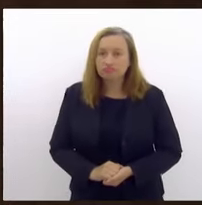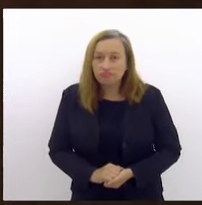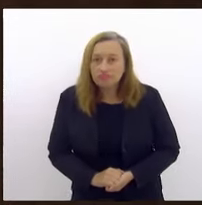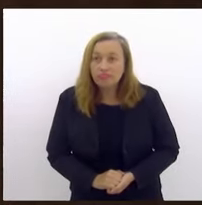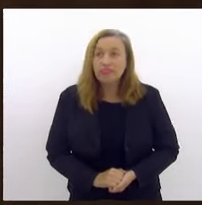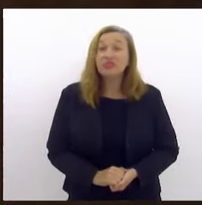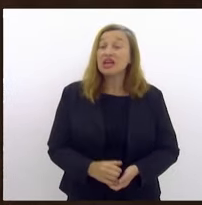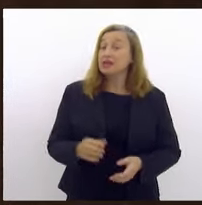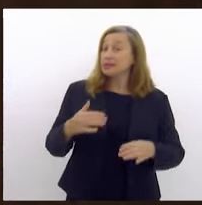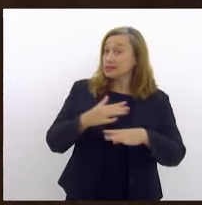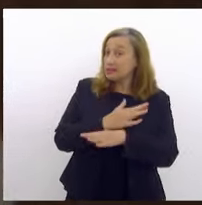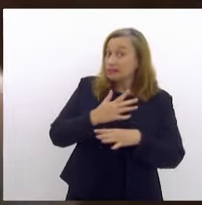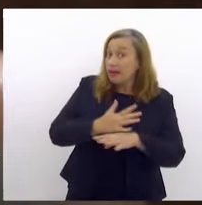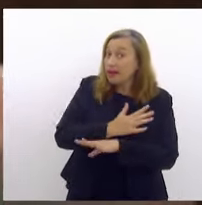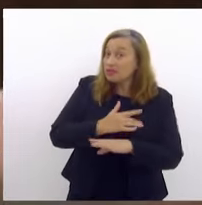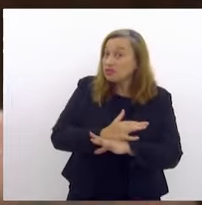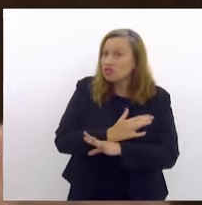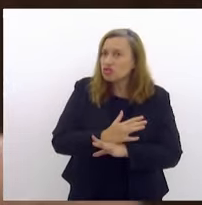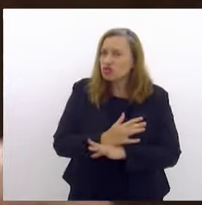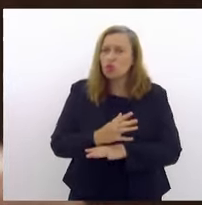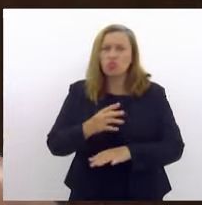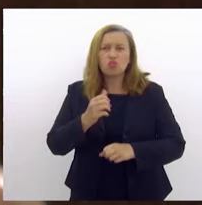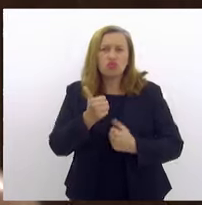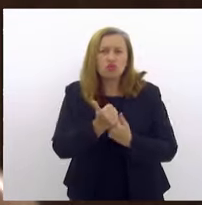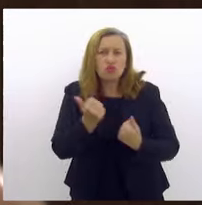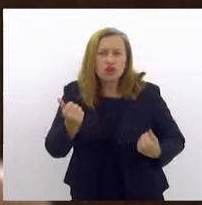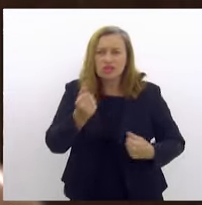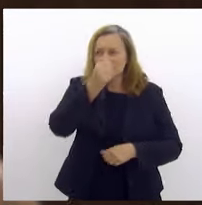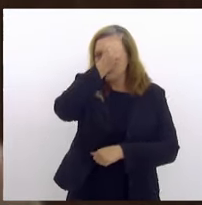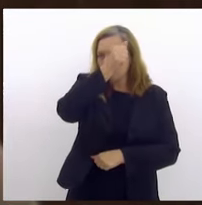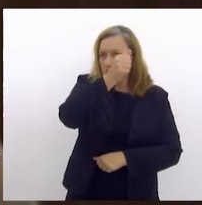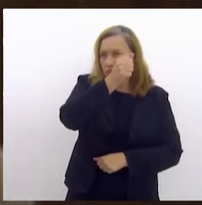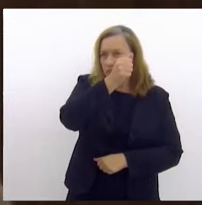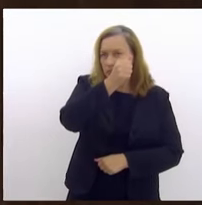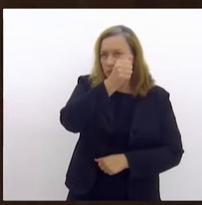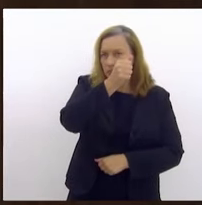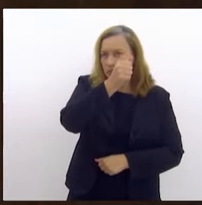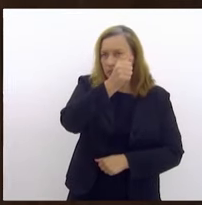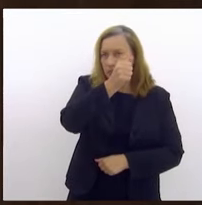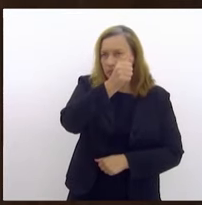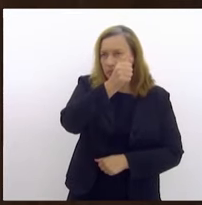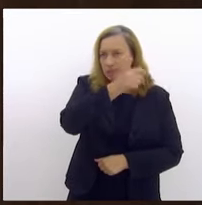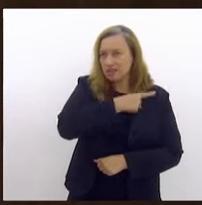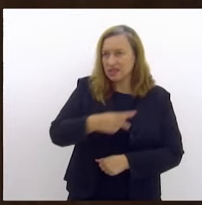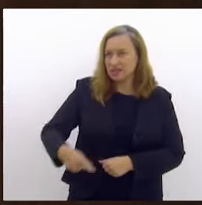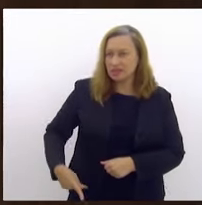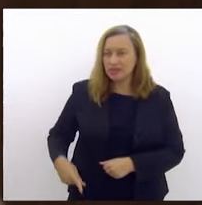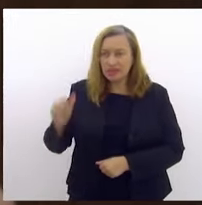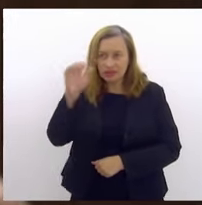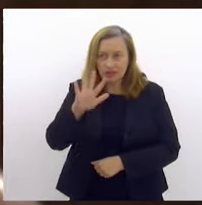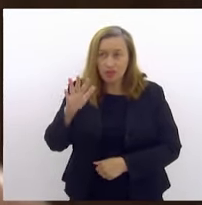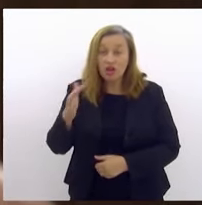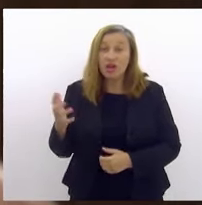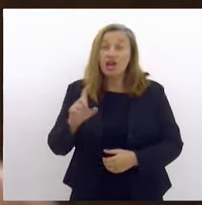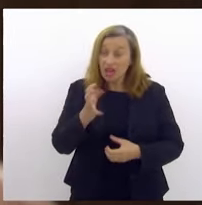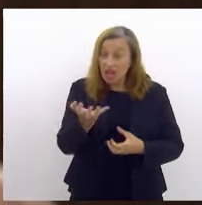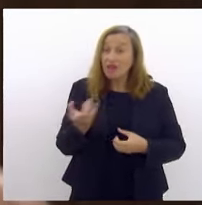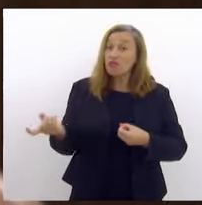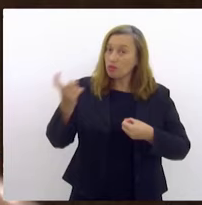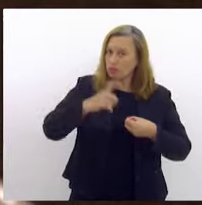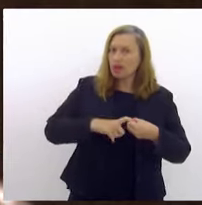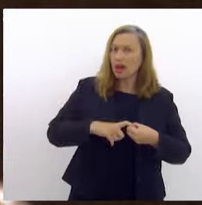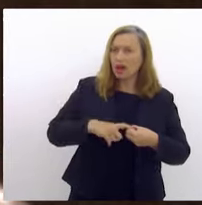essa a qual o vice-presidente nacional do PT quer voltar a ser prefeito. E